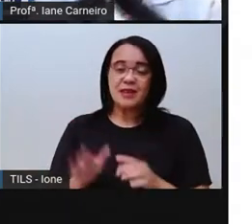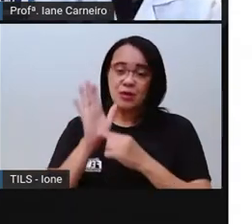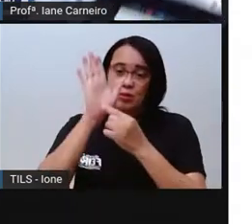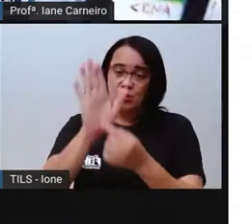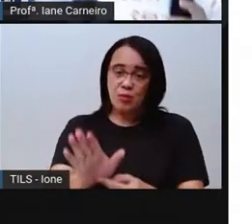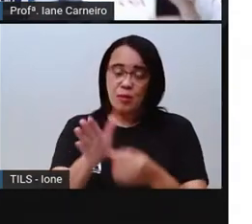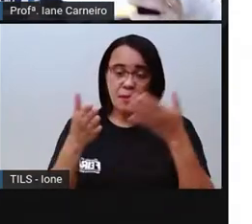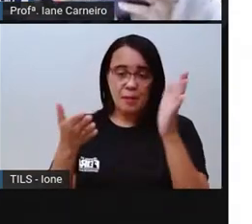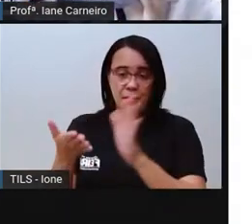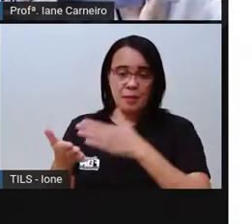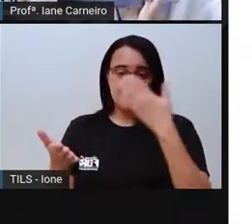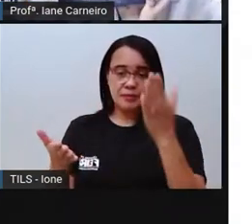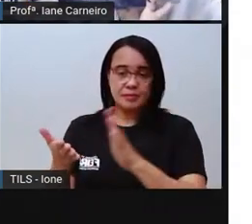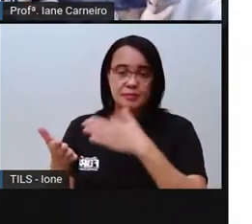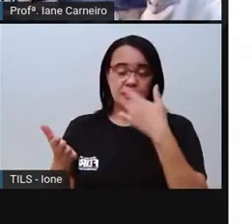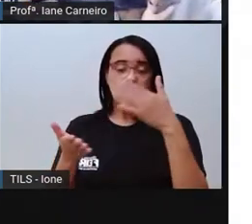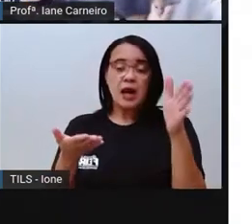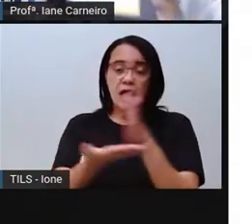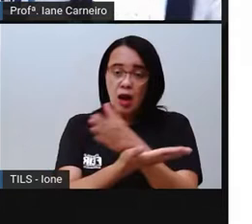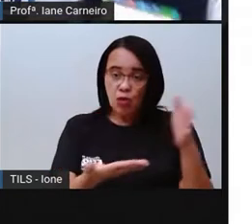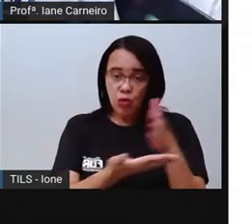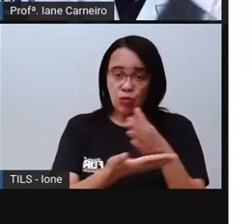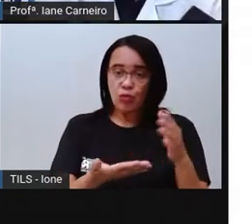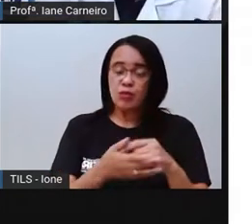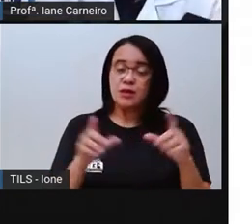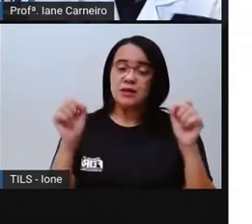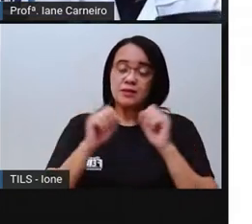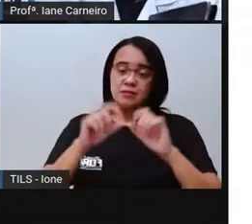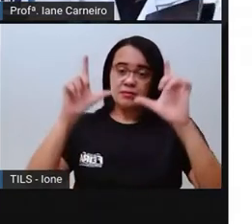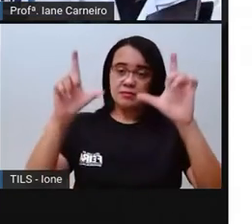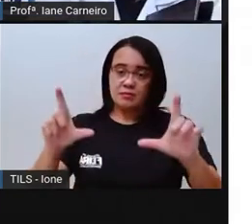desse livro. Olha só a capa dele.